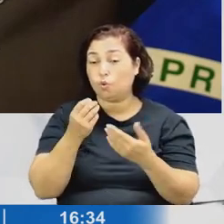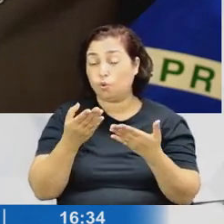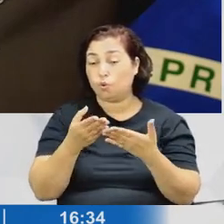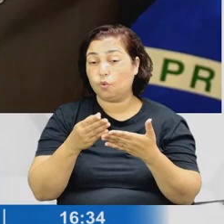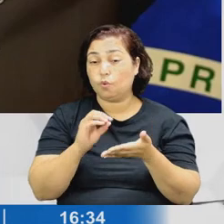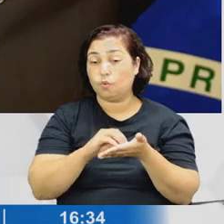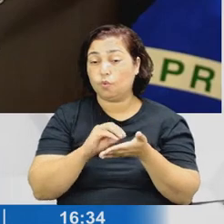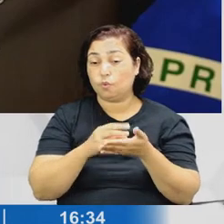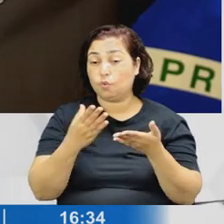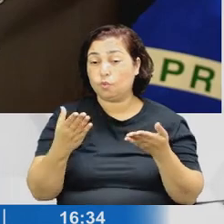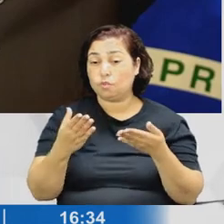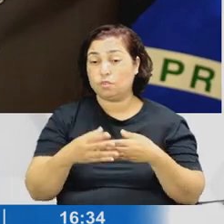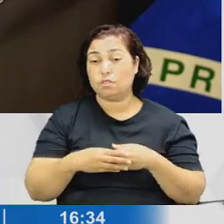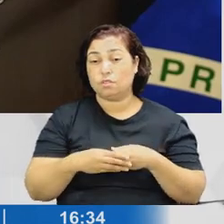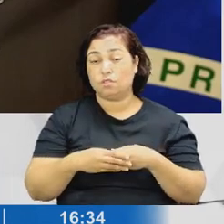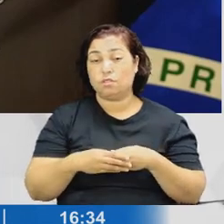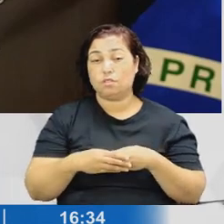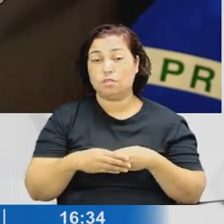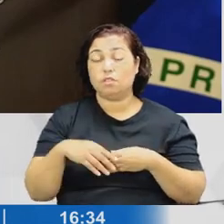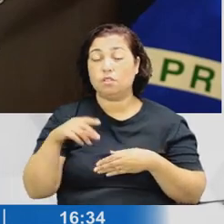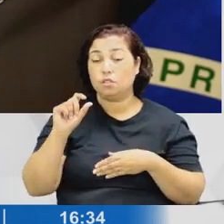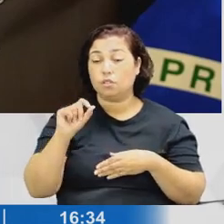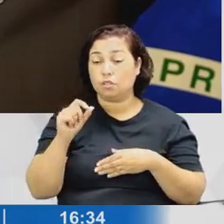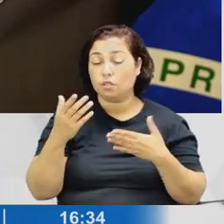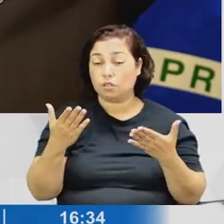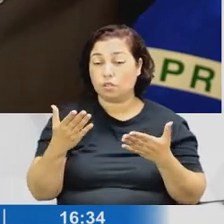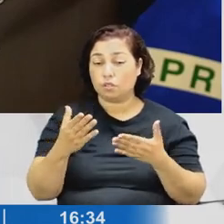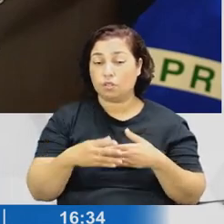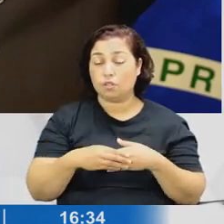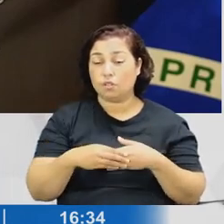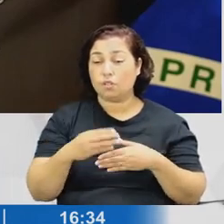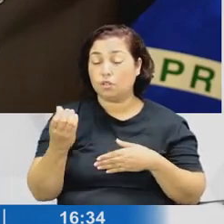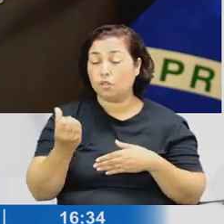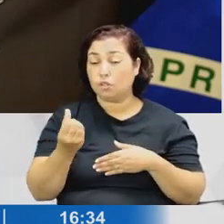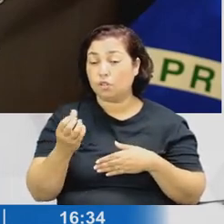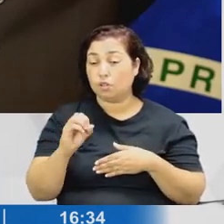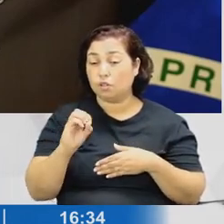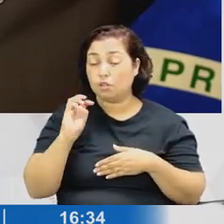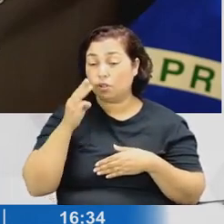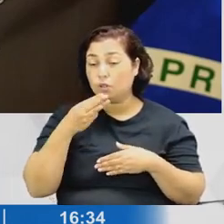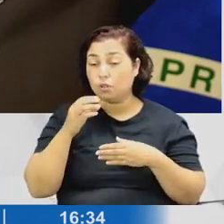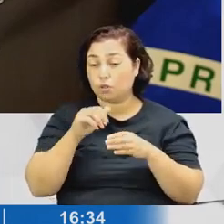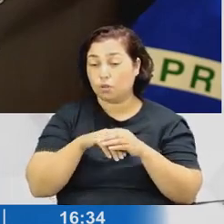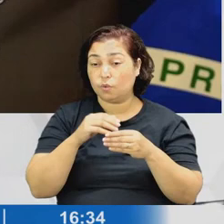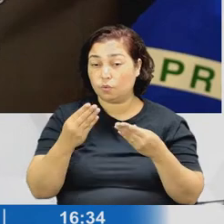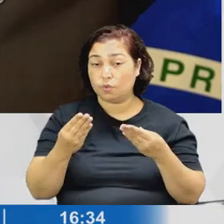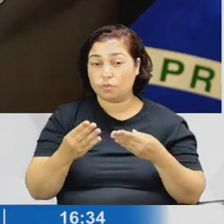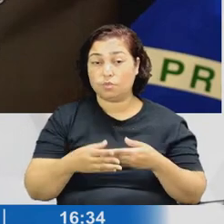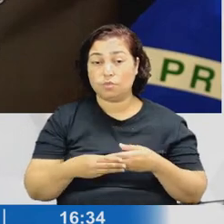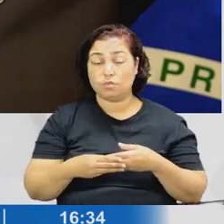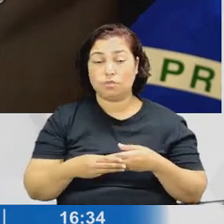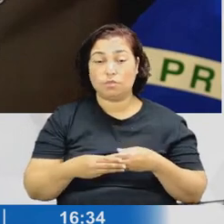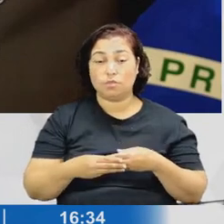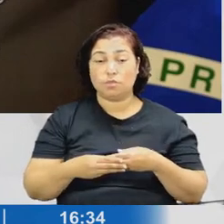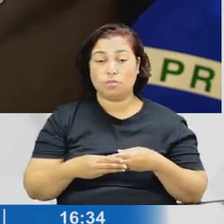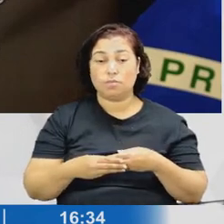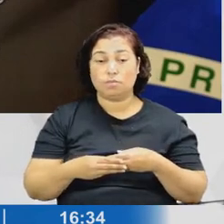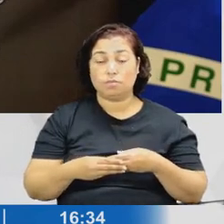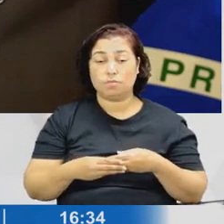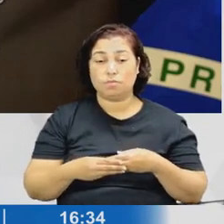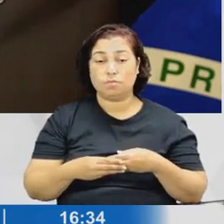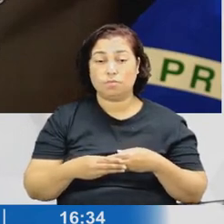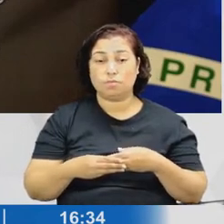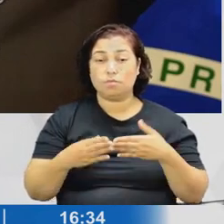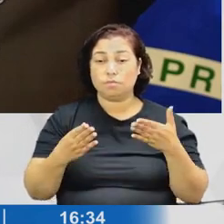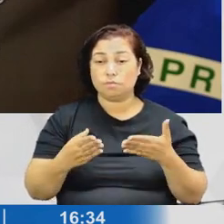do sapo barbudo é o que elege um presidente geralmente são 60 milhões de votos a média como essa barba não tinha 60 milhões de votos não